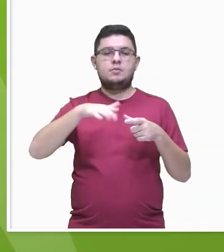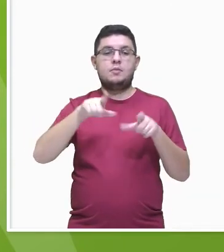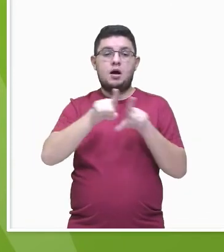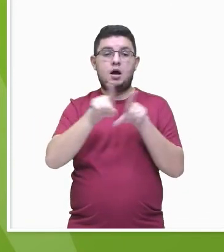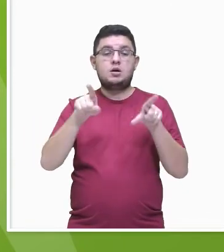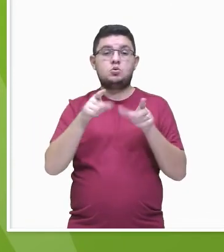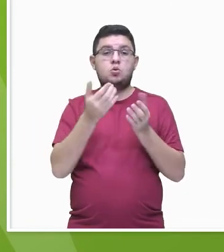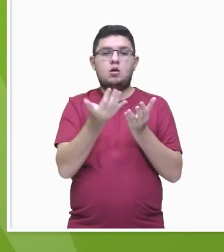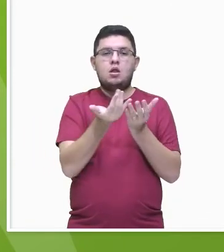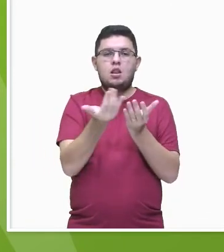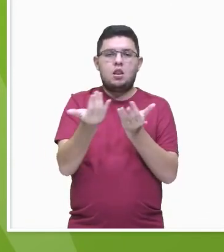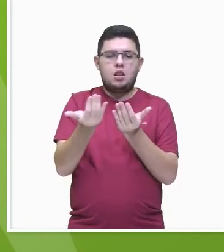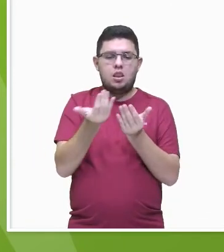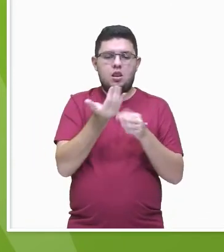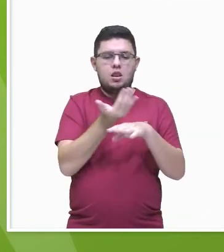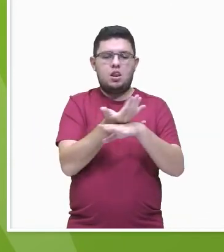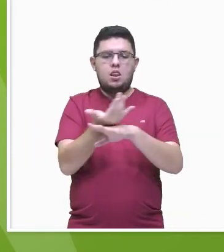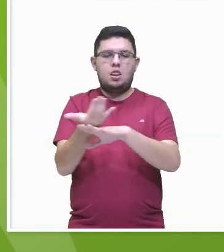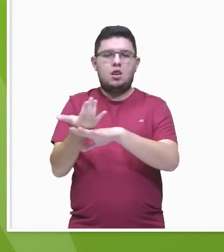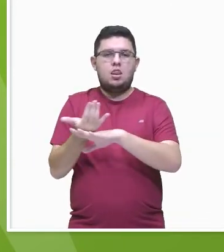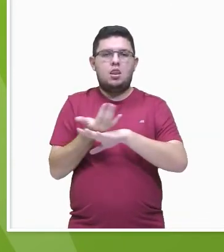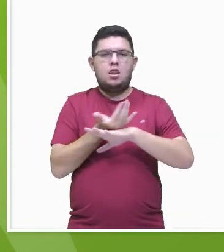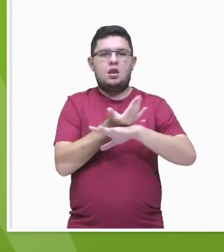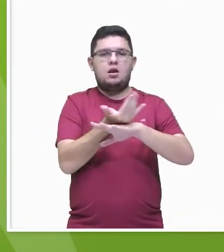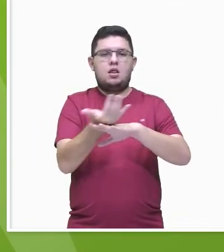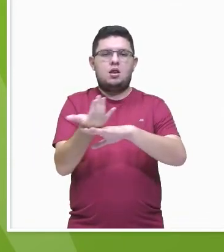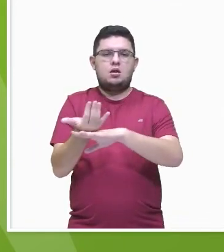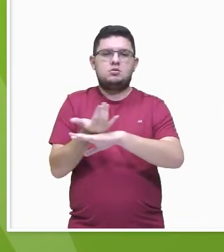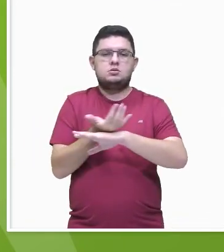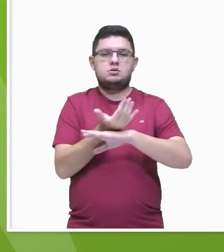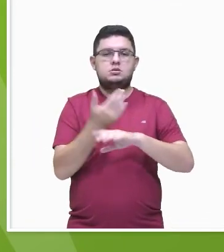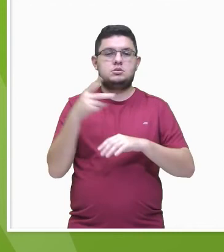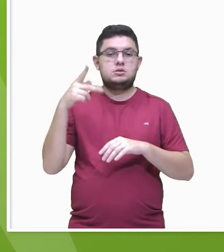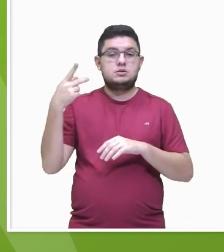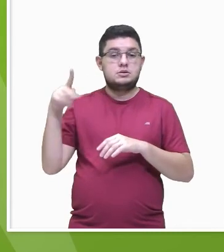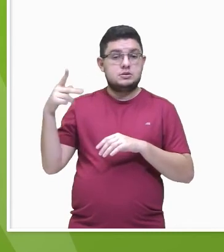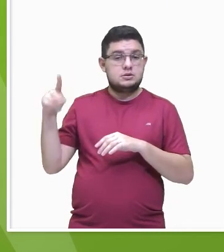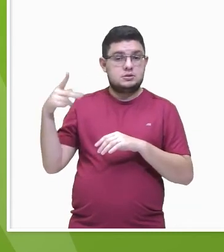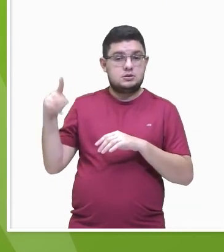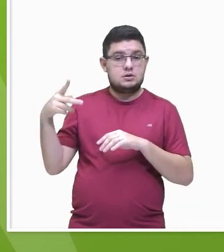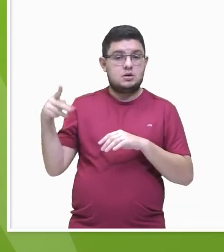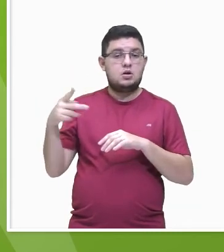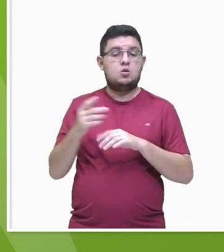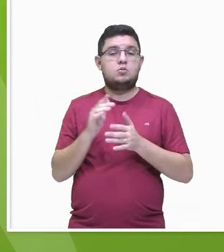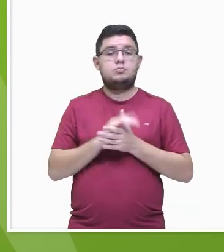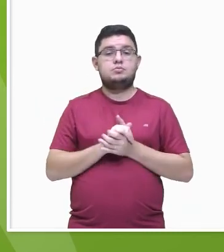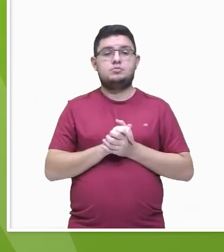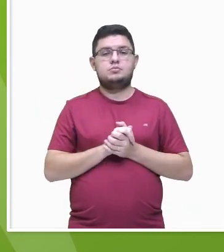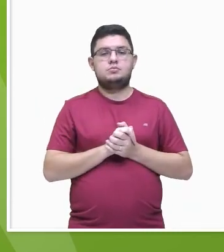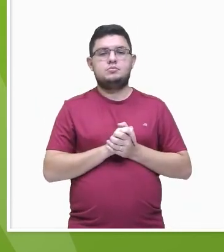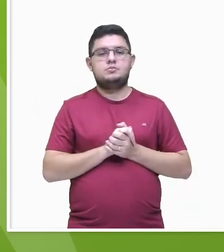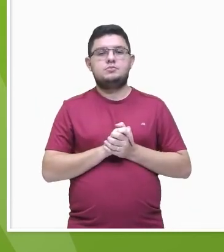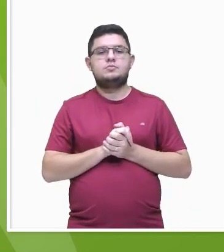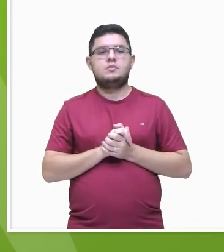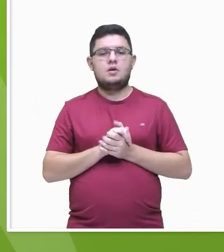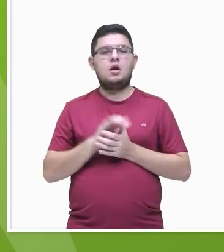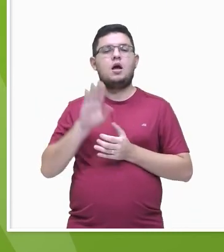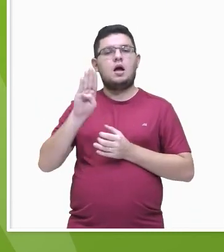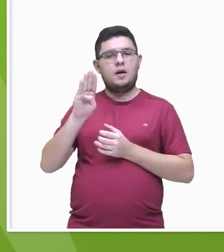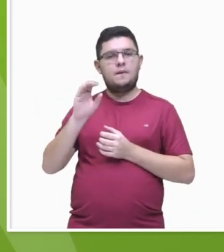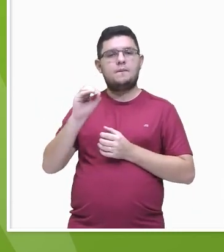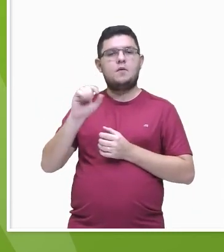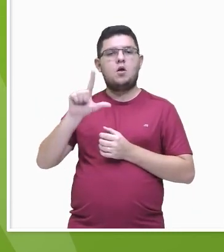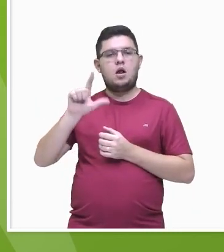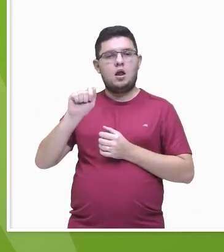mesmas características, olha aí, ó. A presença desses espinhos aqui todo em volta do seu corpo, tá? Então a bolacha da praia,